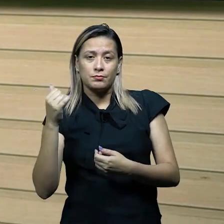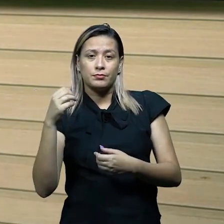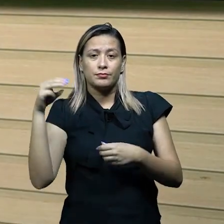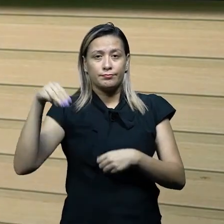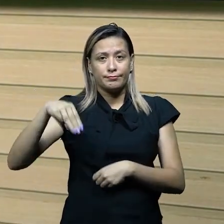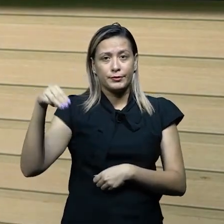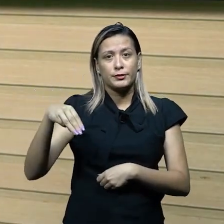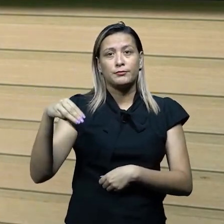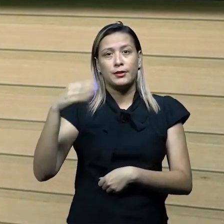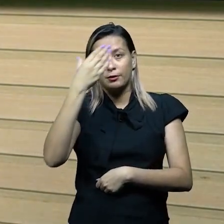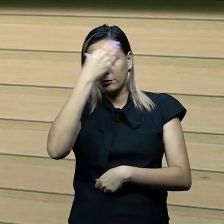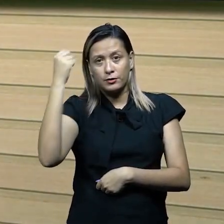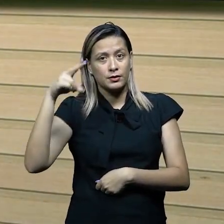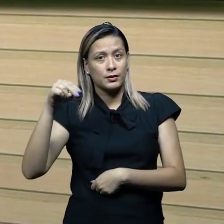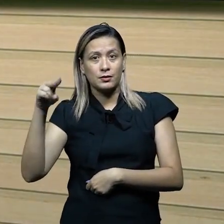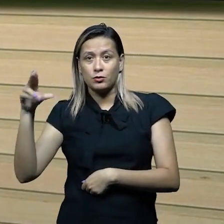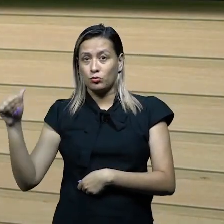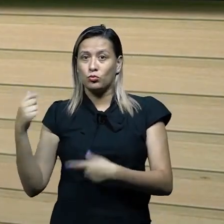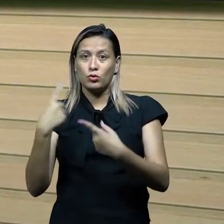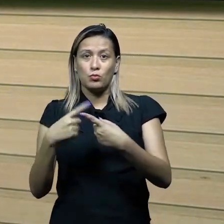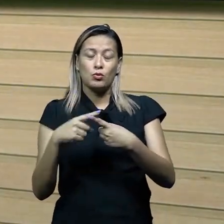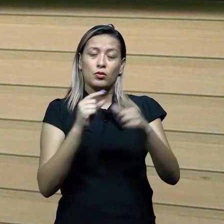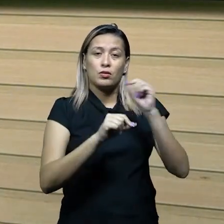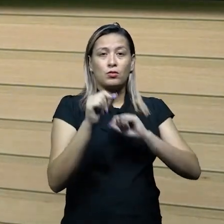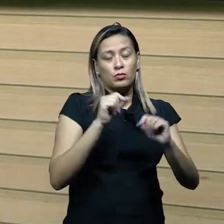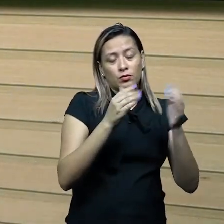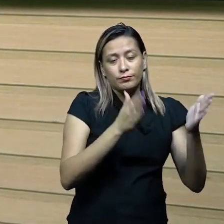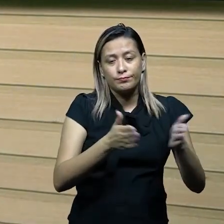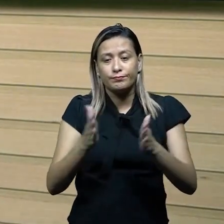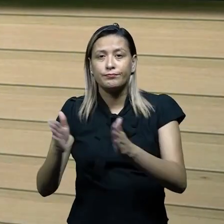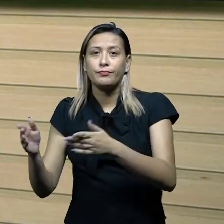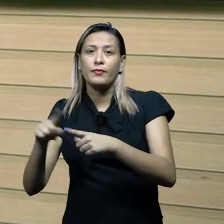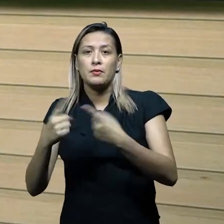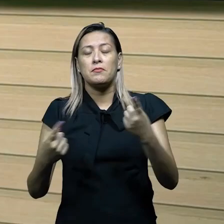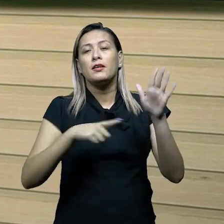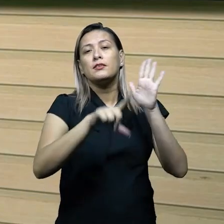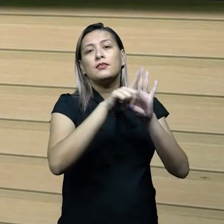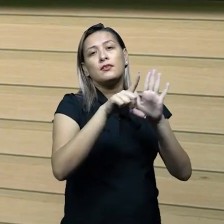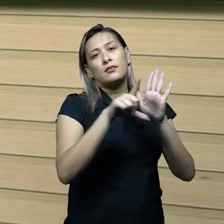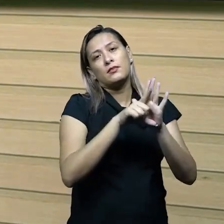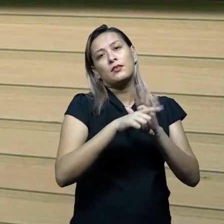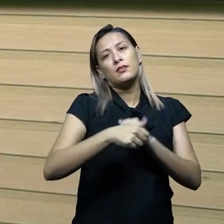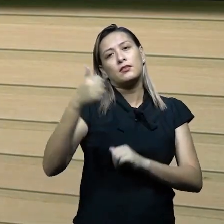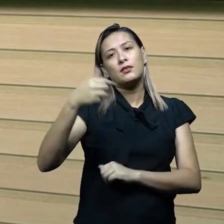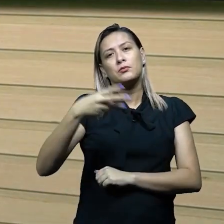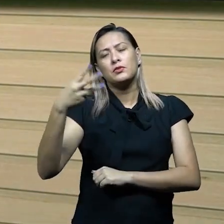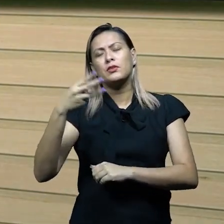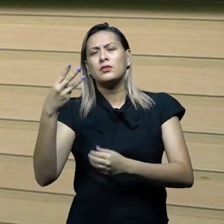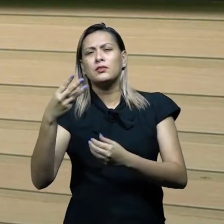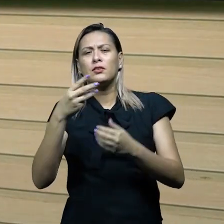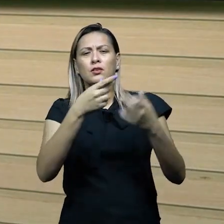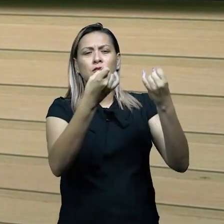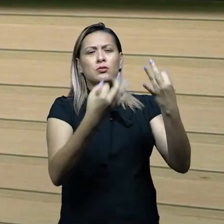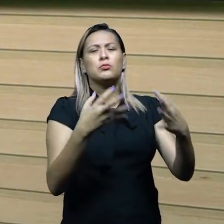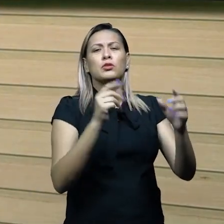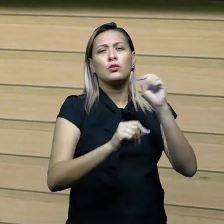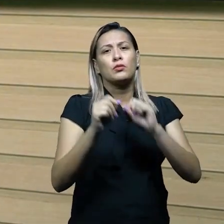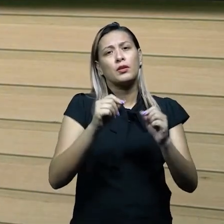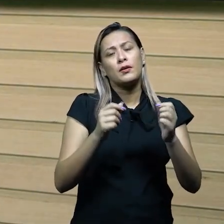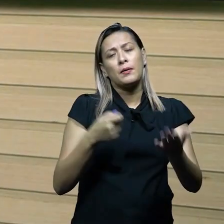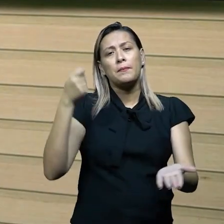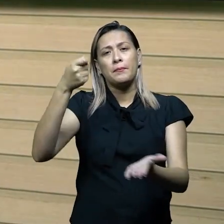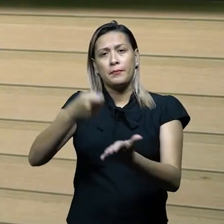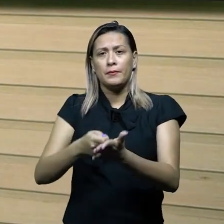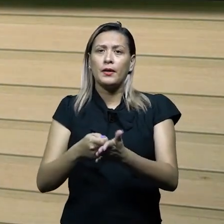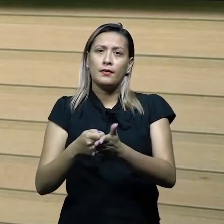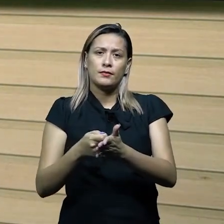uma sequência. Agora eu tenho que entender a lei. 13º salário, professor, o que fala a lei sobre o 13º salário? O 13º salário ele é pago em 2 parcelas,